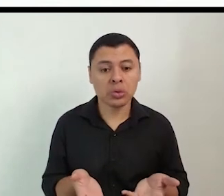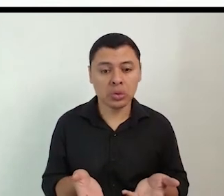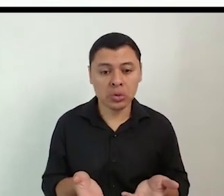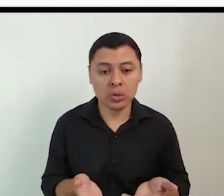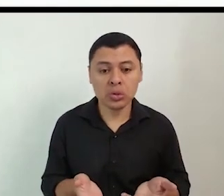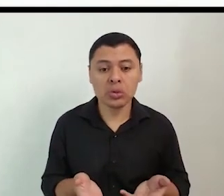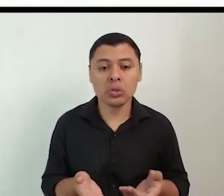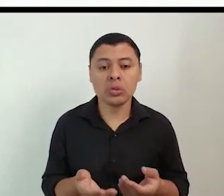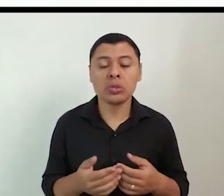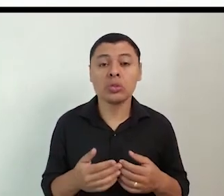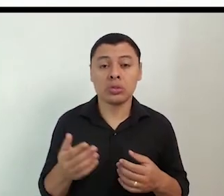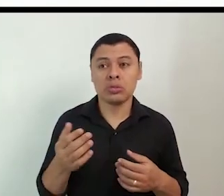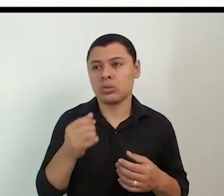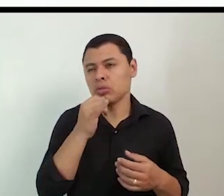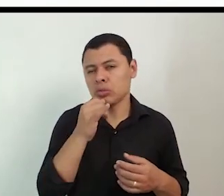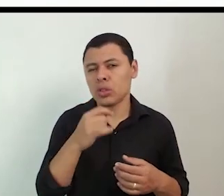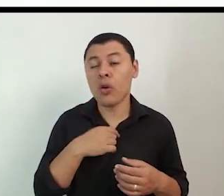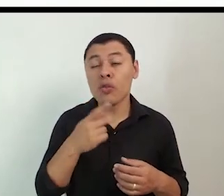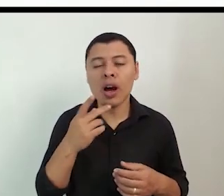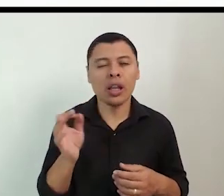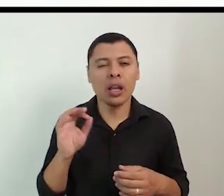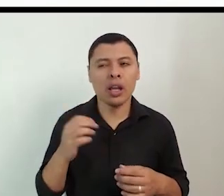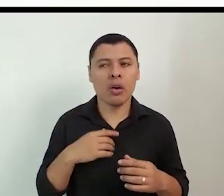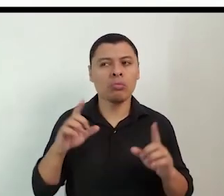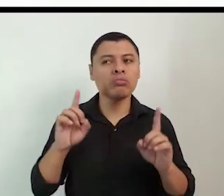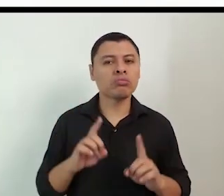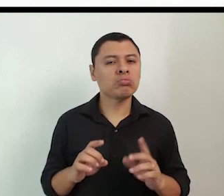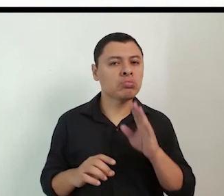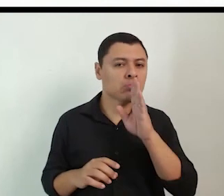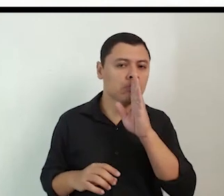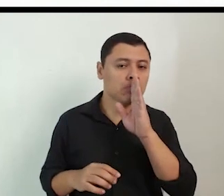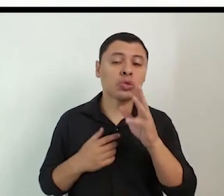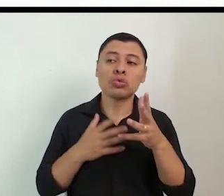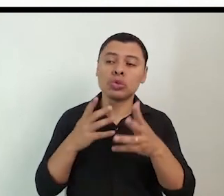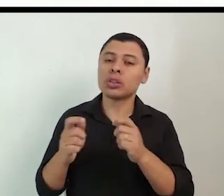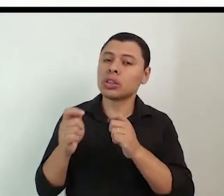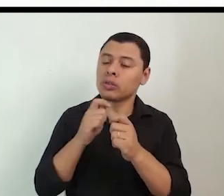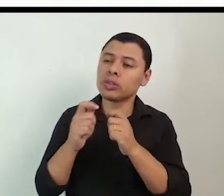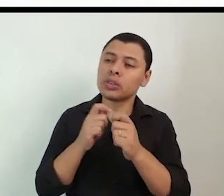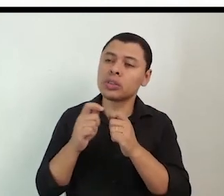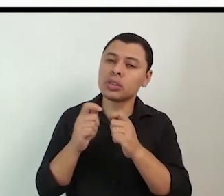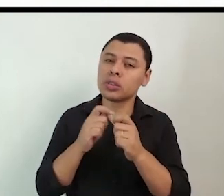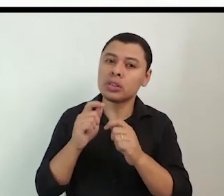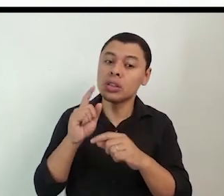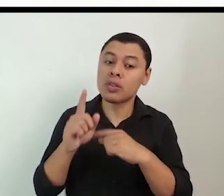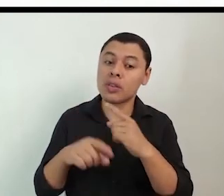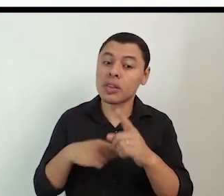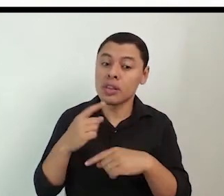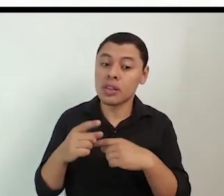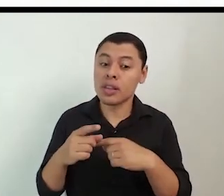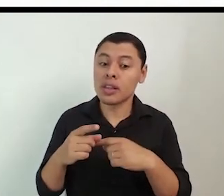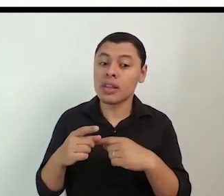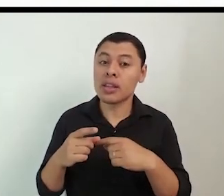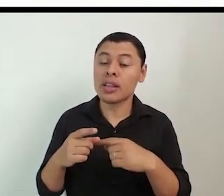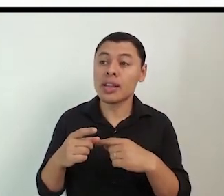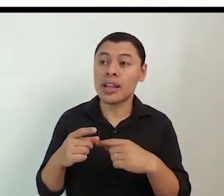Quando eu me candidato sem ser PCD, eu chego até a entrevista. Depois do meu diagnóstico, as entrevistas ficaram muito